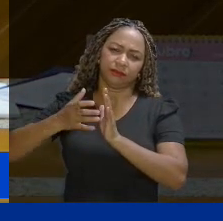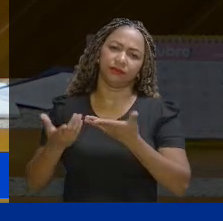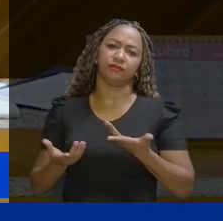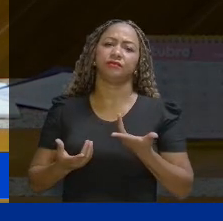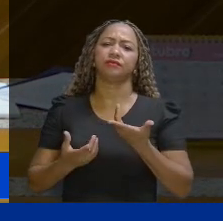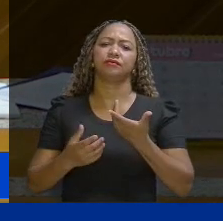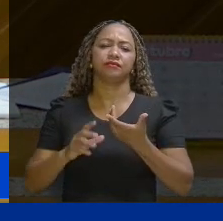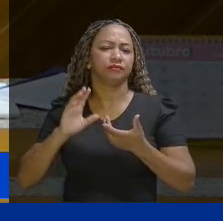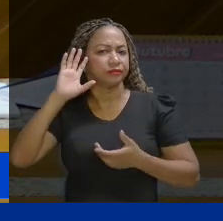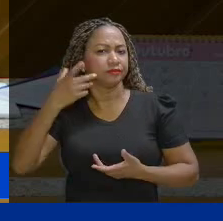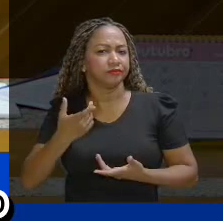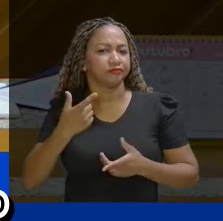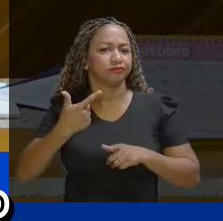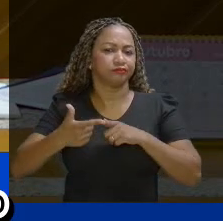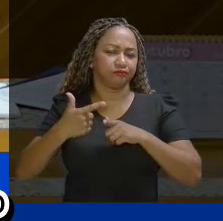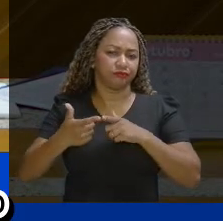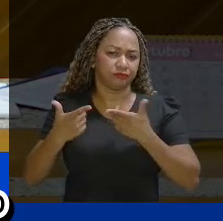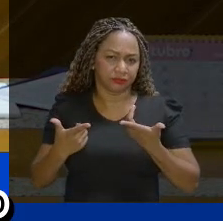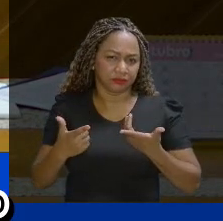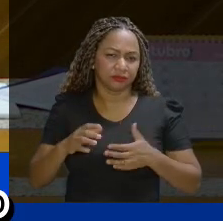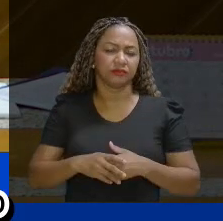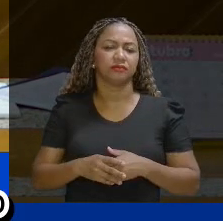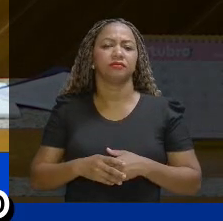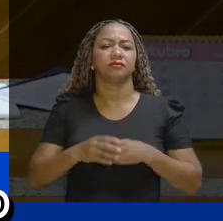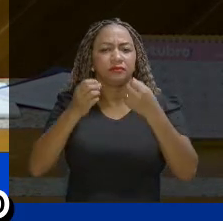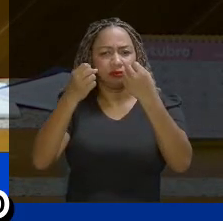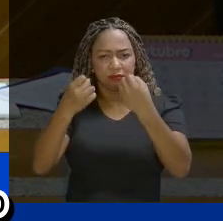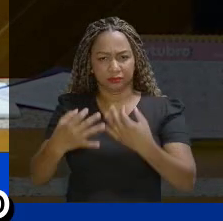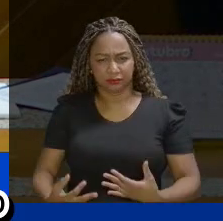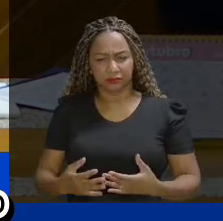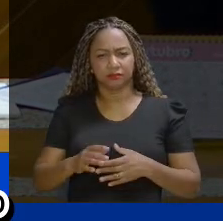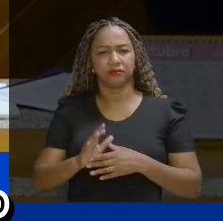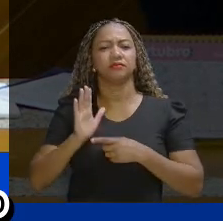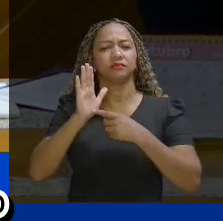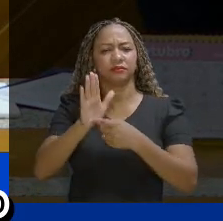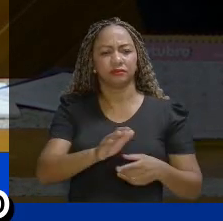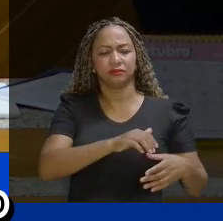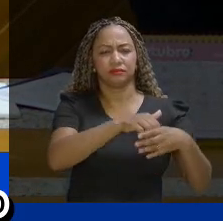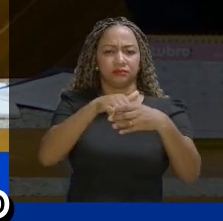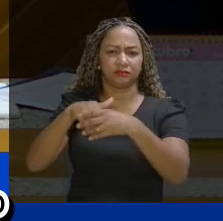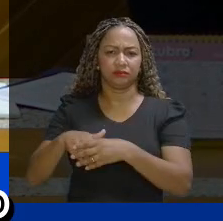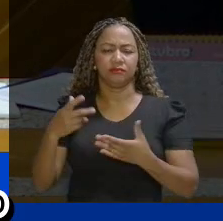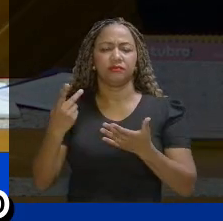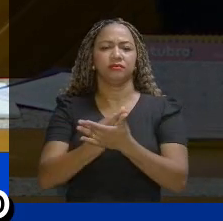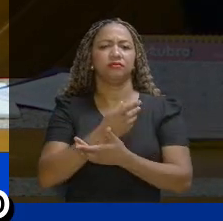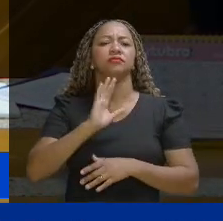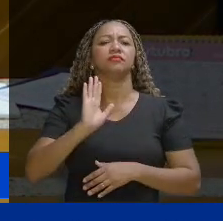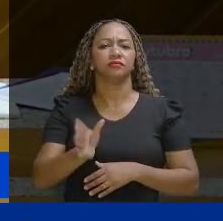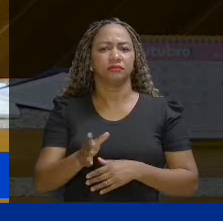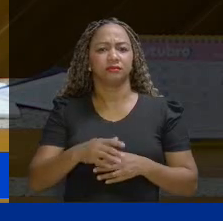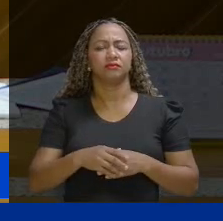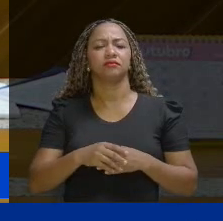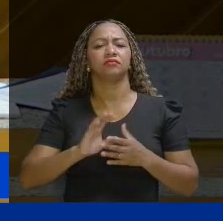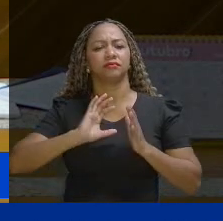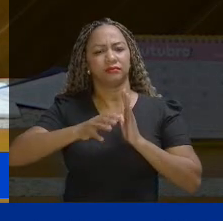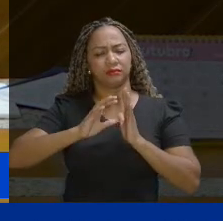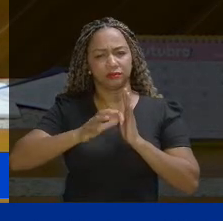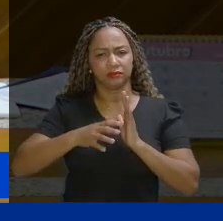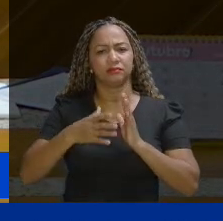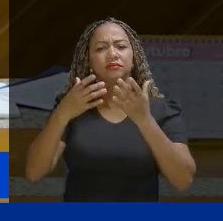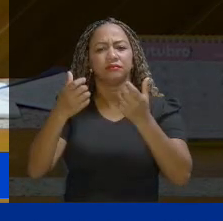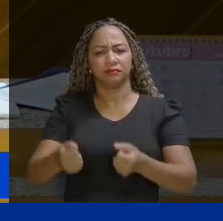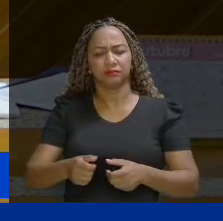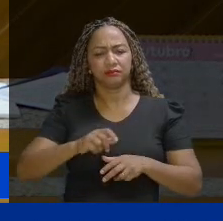lidar com a situação. Mencionou que os precedentes apontados no acordo não se aplicam ao caso, já que o partido cumpriu o percentual